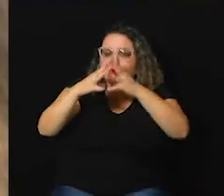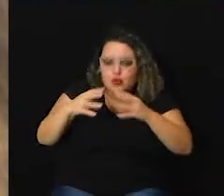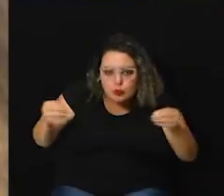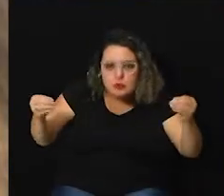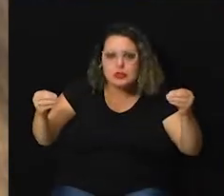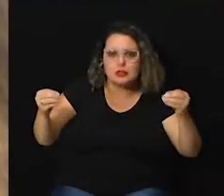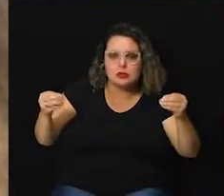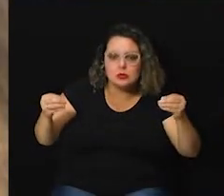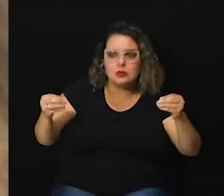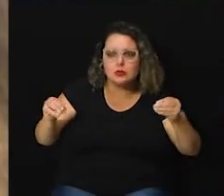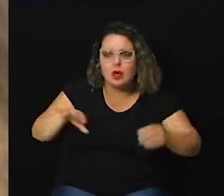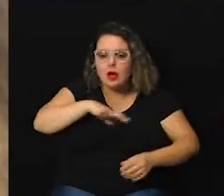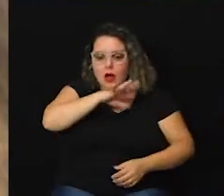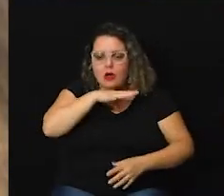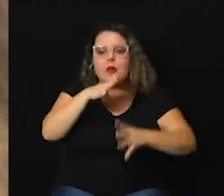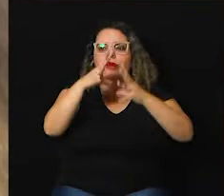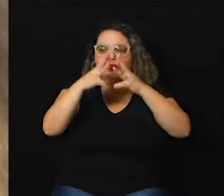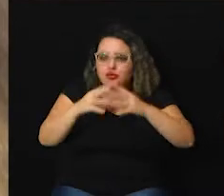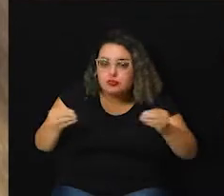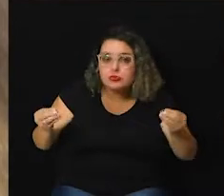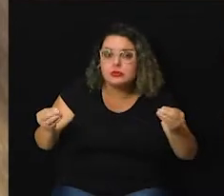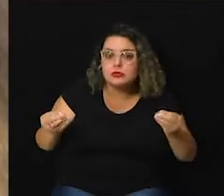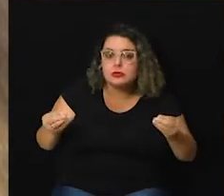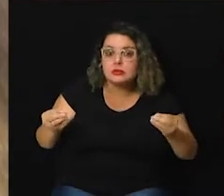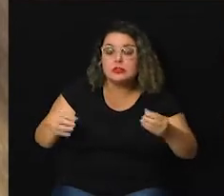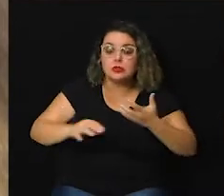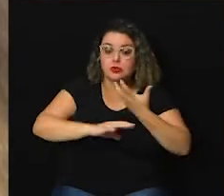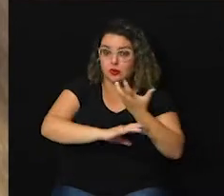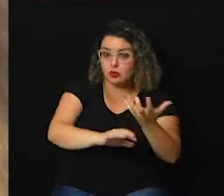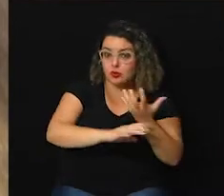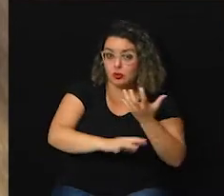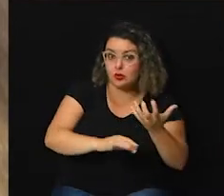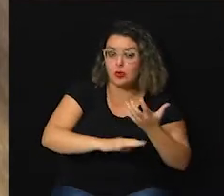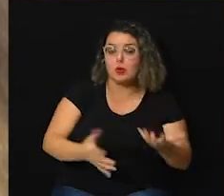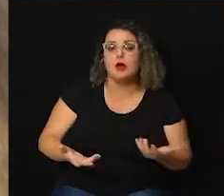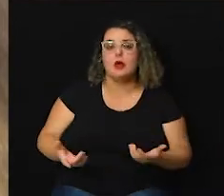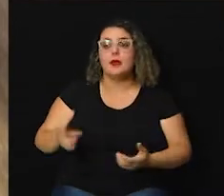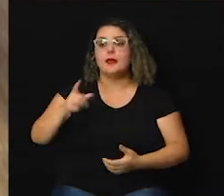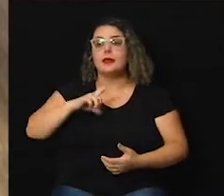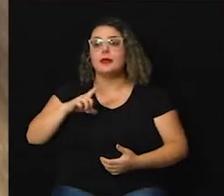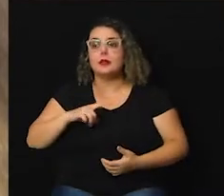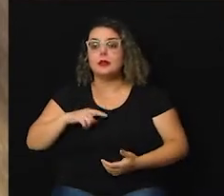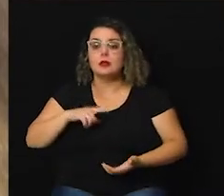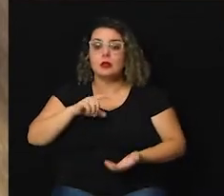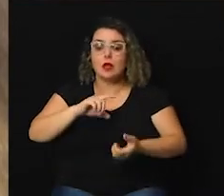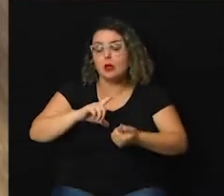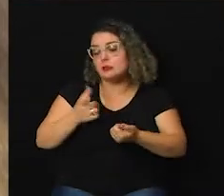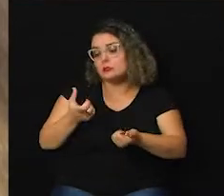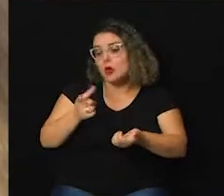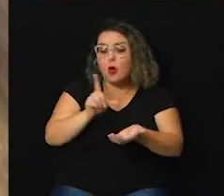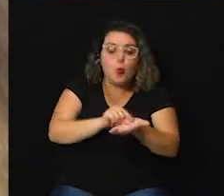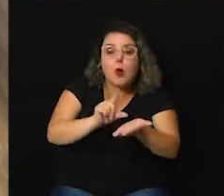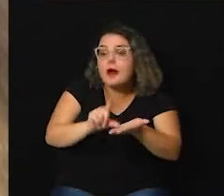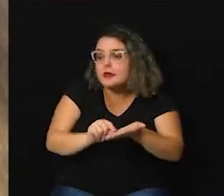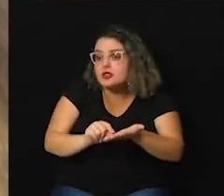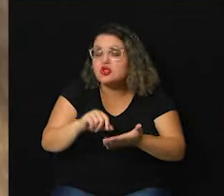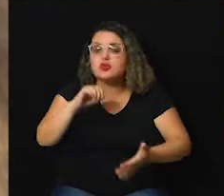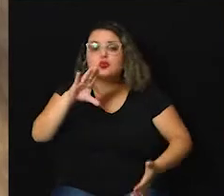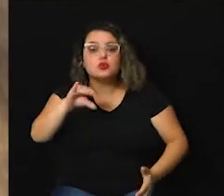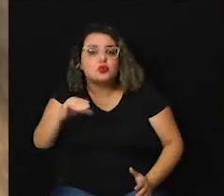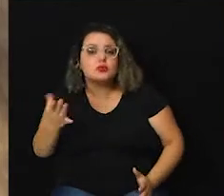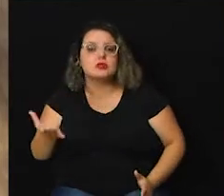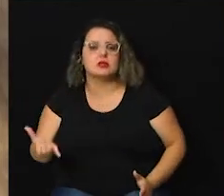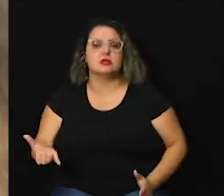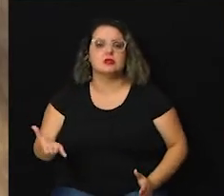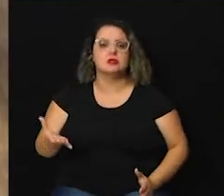estar lá no Pantanal, é um problema de todos, também tem uma questão de tornar acessível o conteúdo científico para o público final, né? Essa